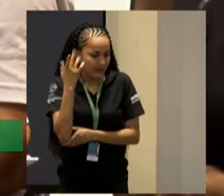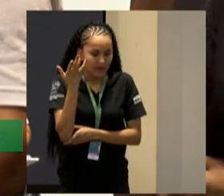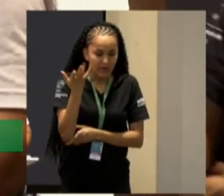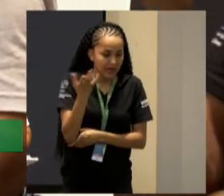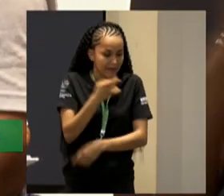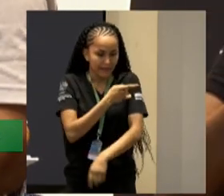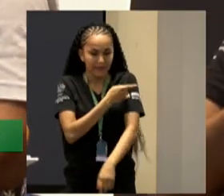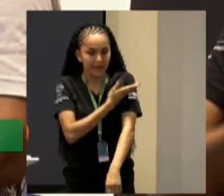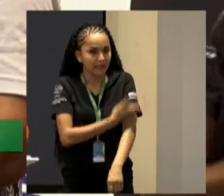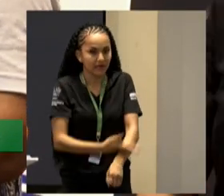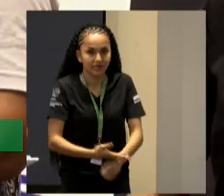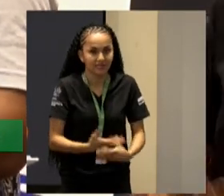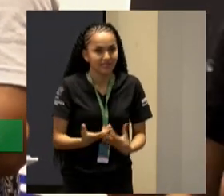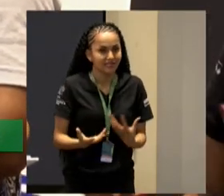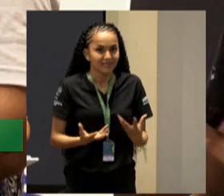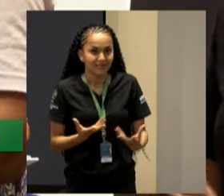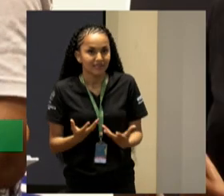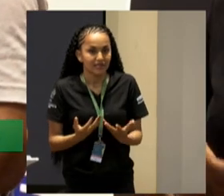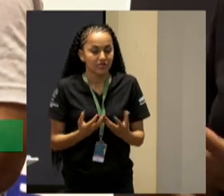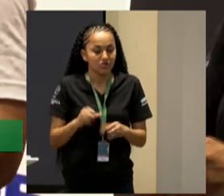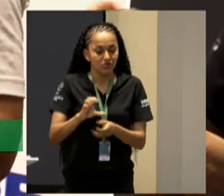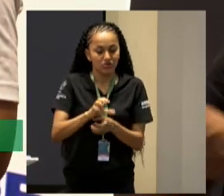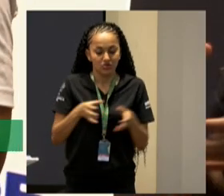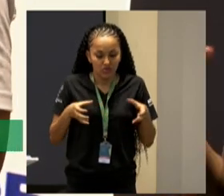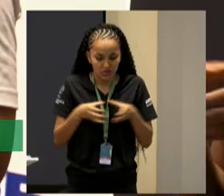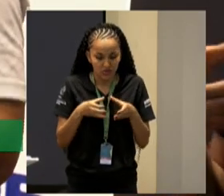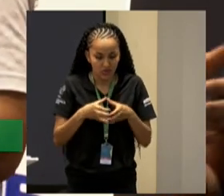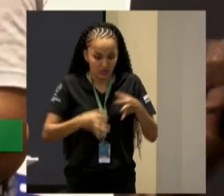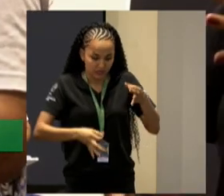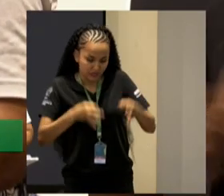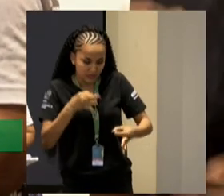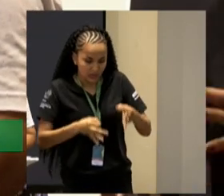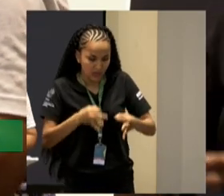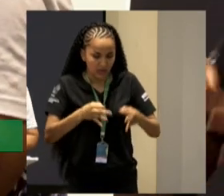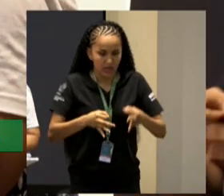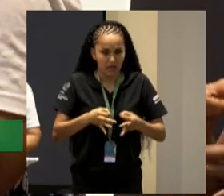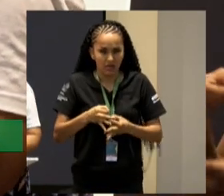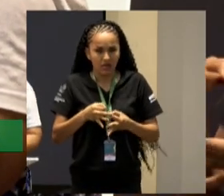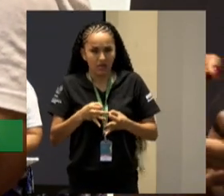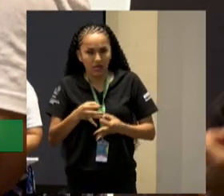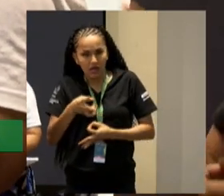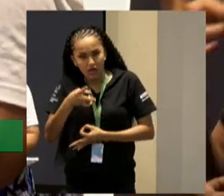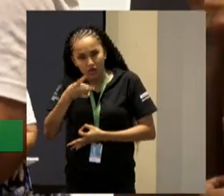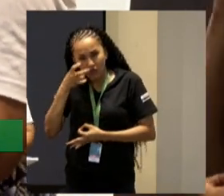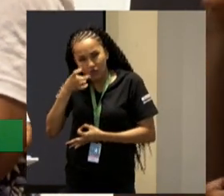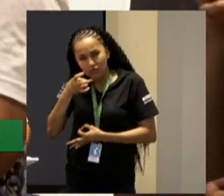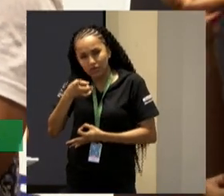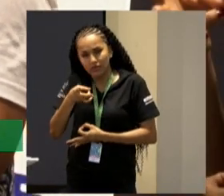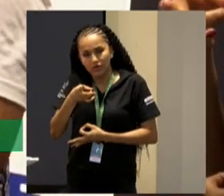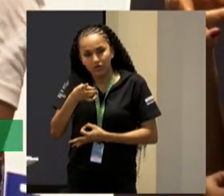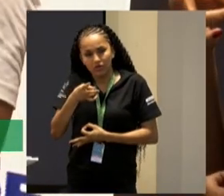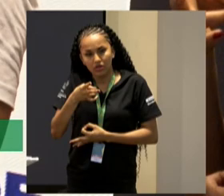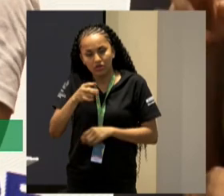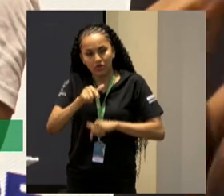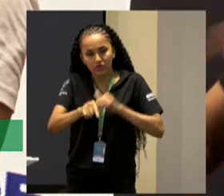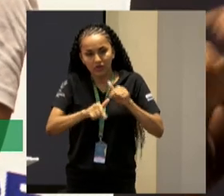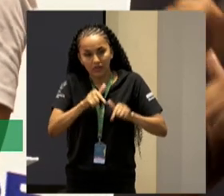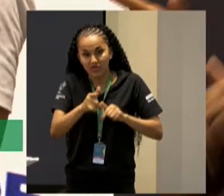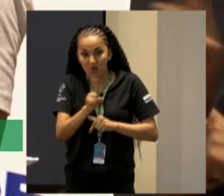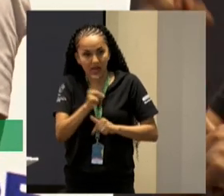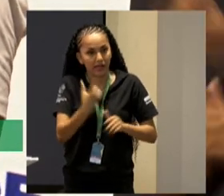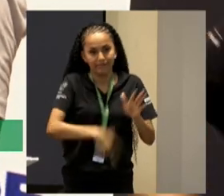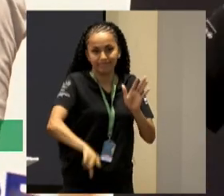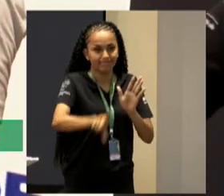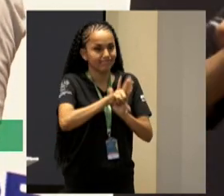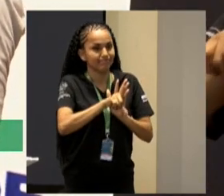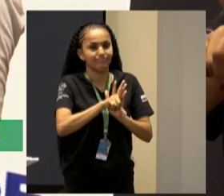brancocentrismo logo foi acionado. E a Comissão de Justiça considerou a iniciativa